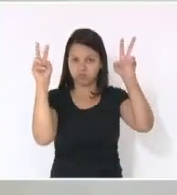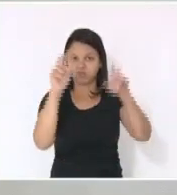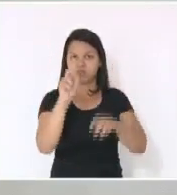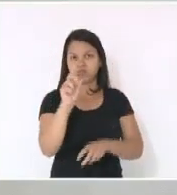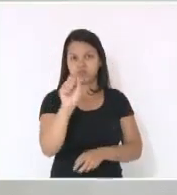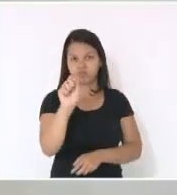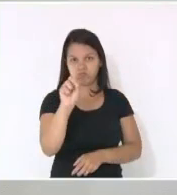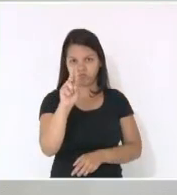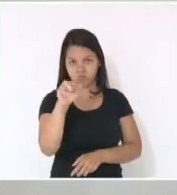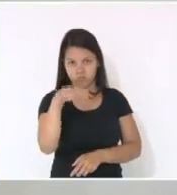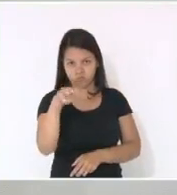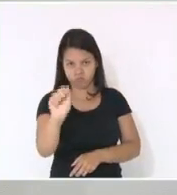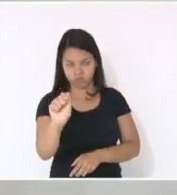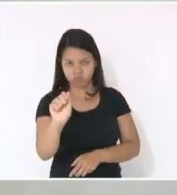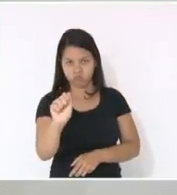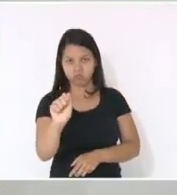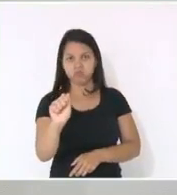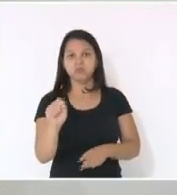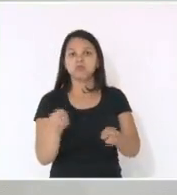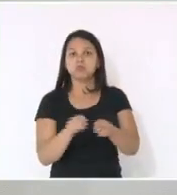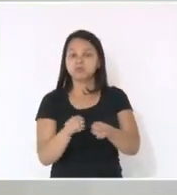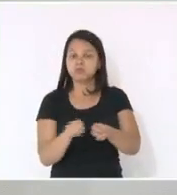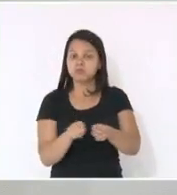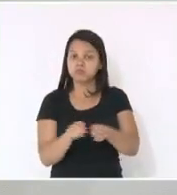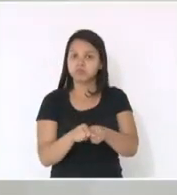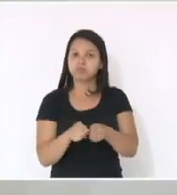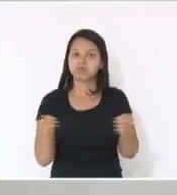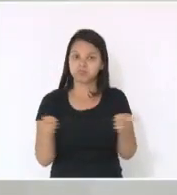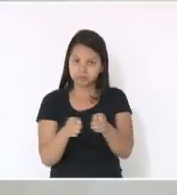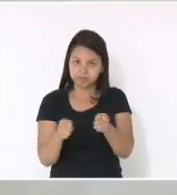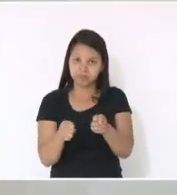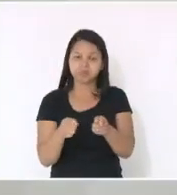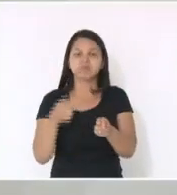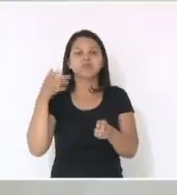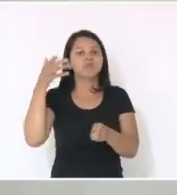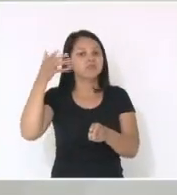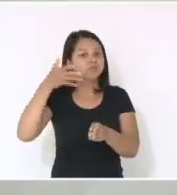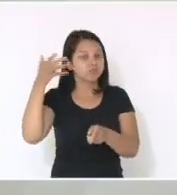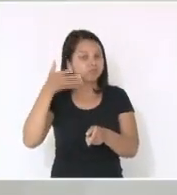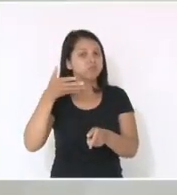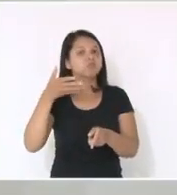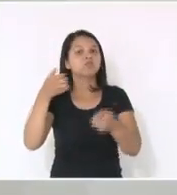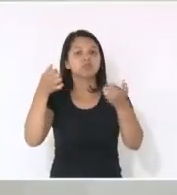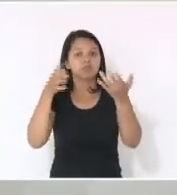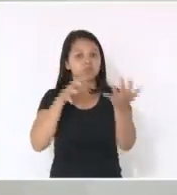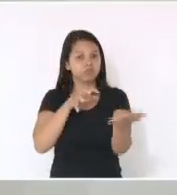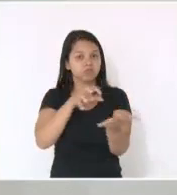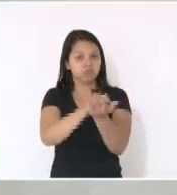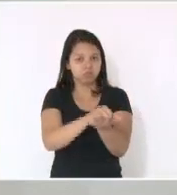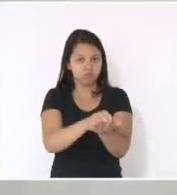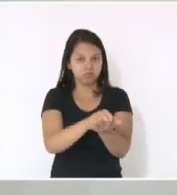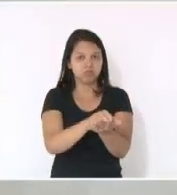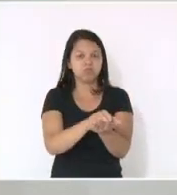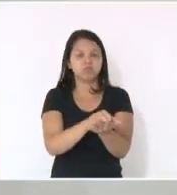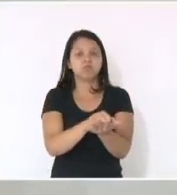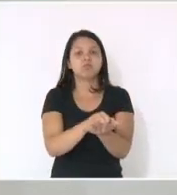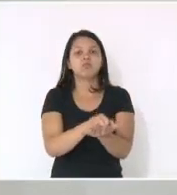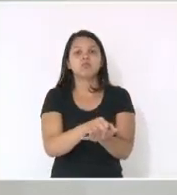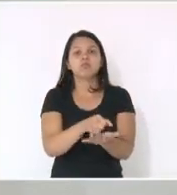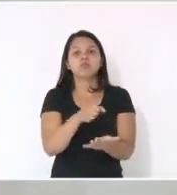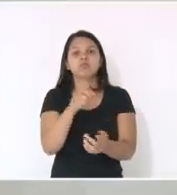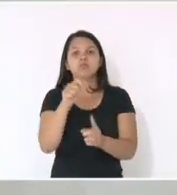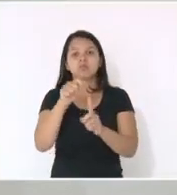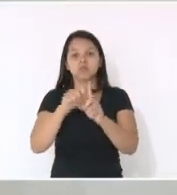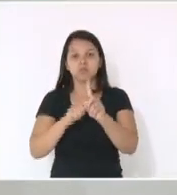Senhor presidente, ainda dentro do pouco espaço que nós temos nesse horário, queria registrar a questão do mês de maio,